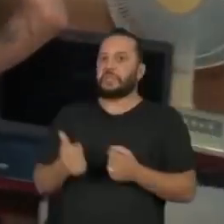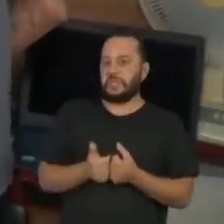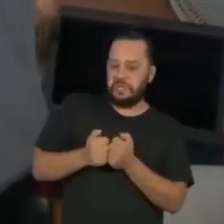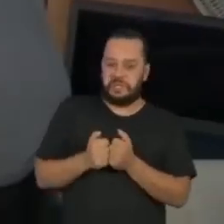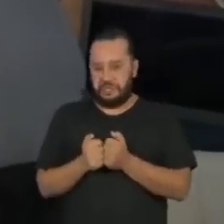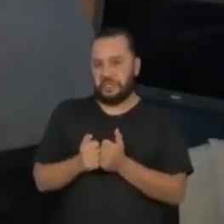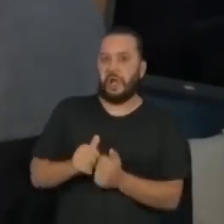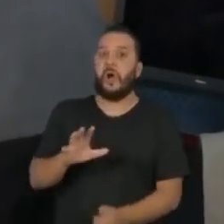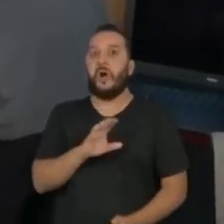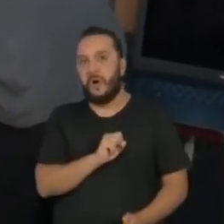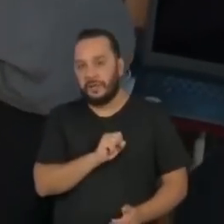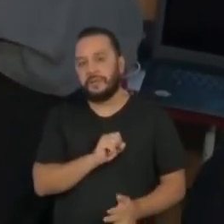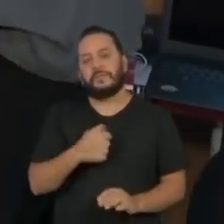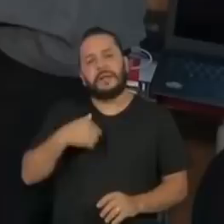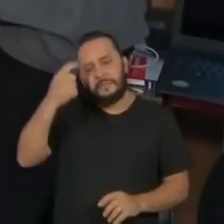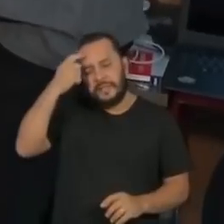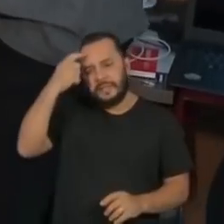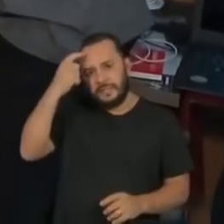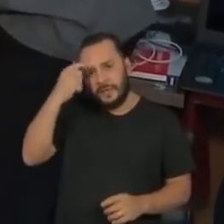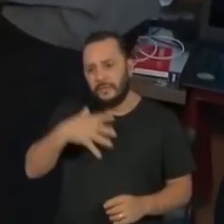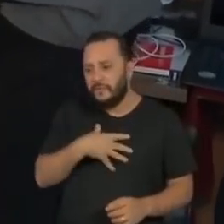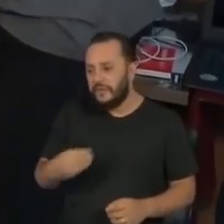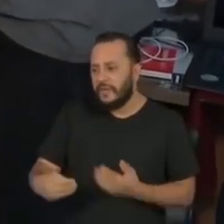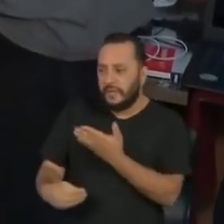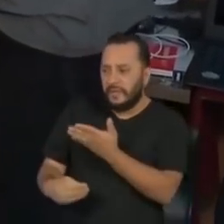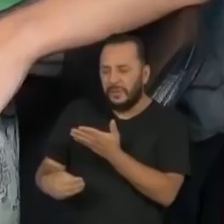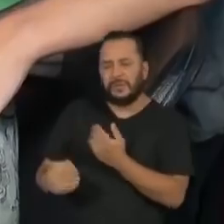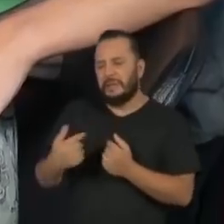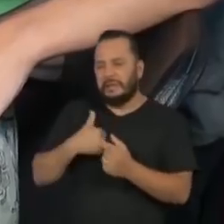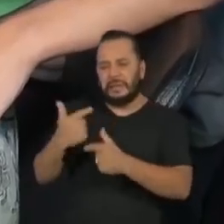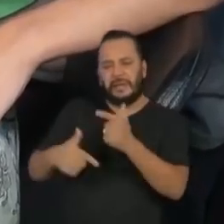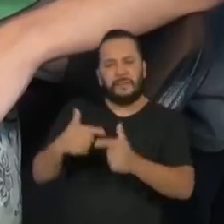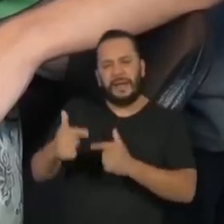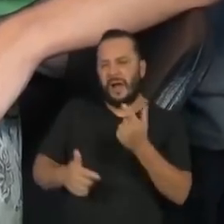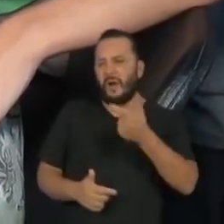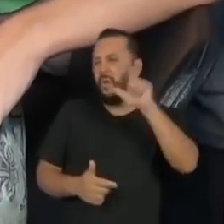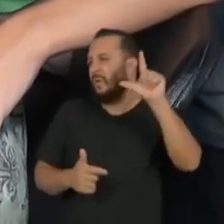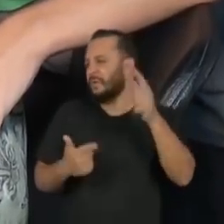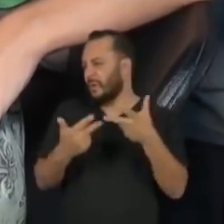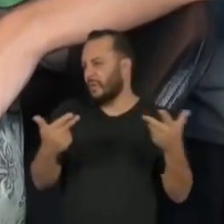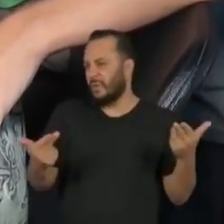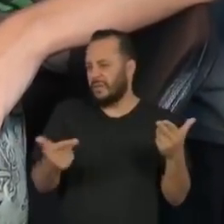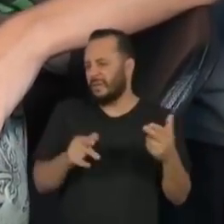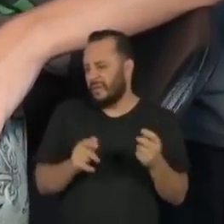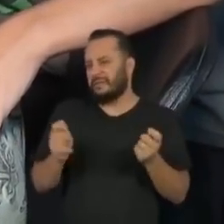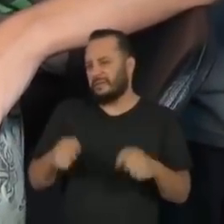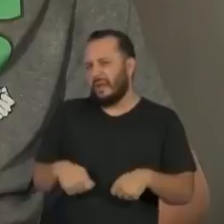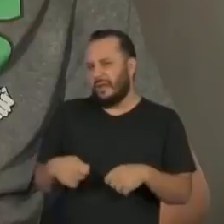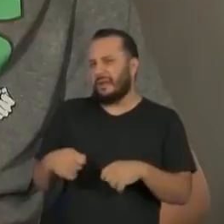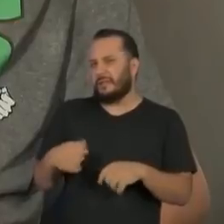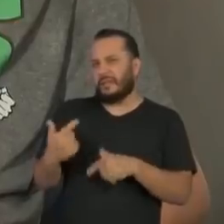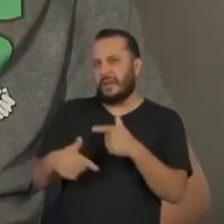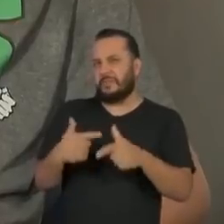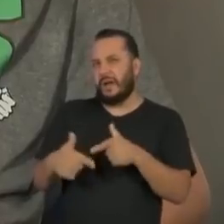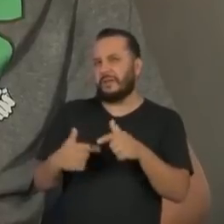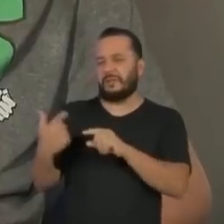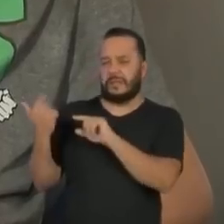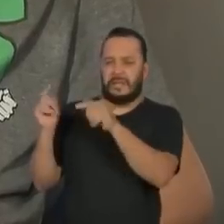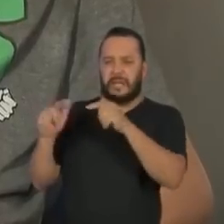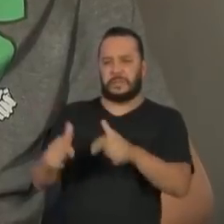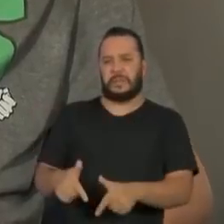quando pensava no futuro profissional do filho, imaginava uma carreira daquelas consideradas mais tradicionais.